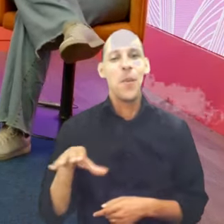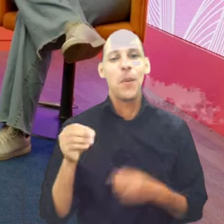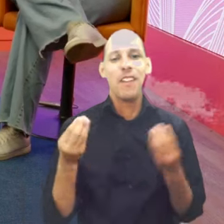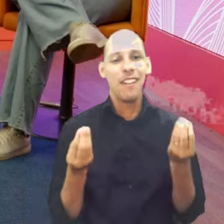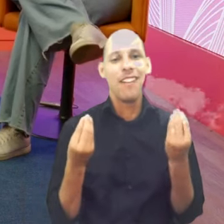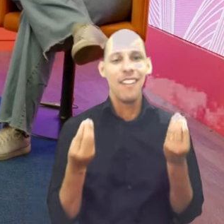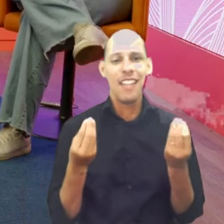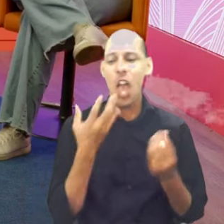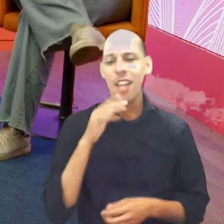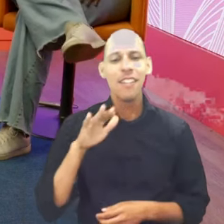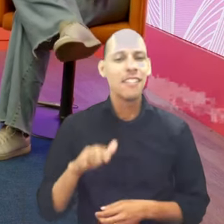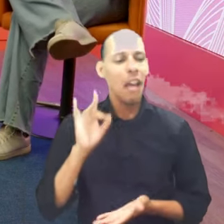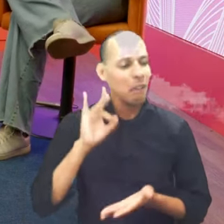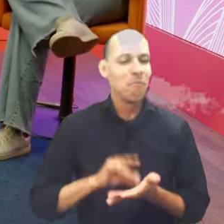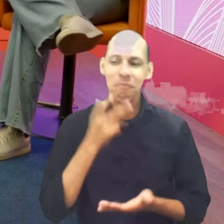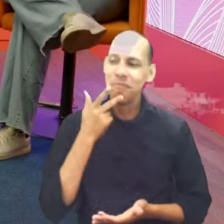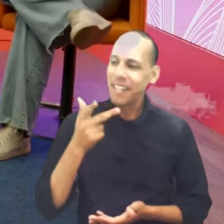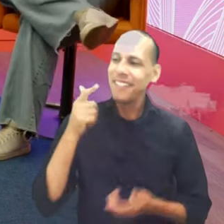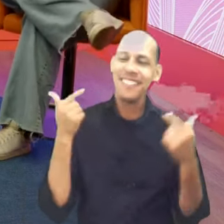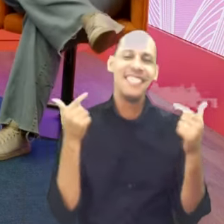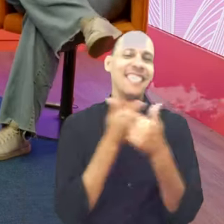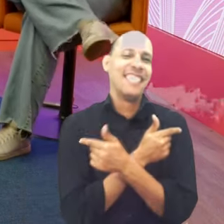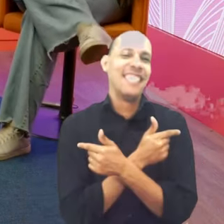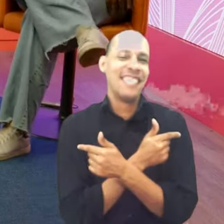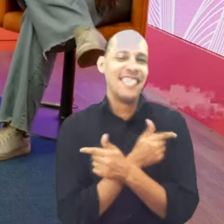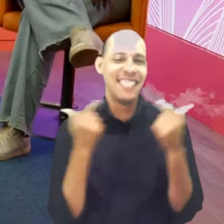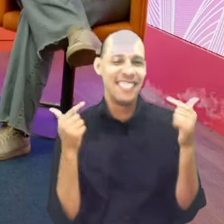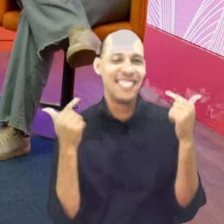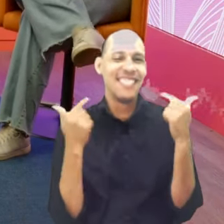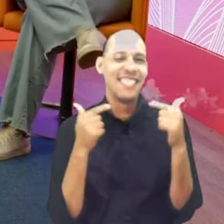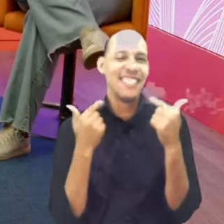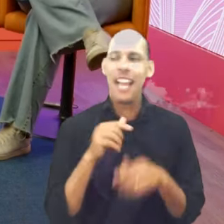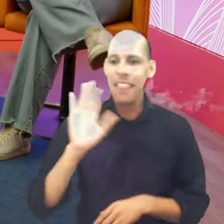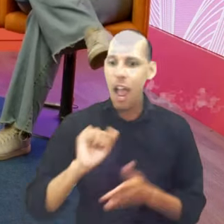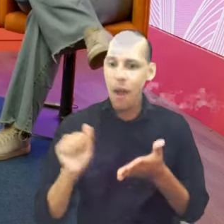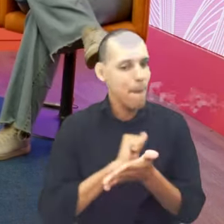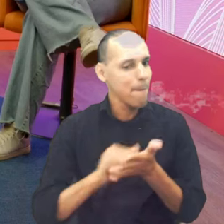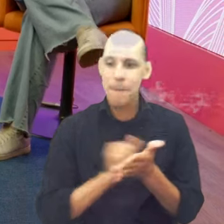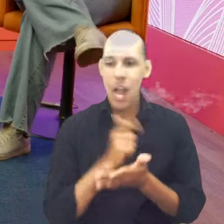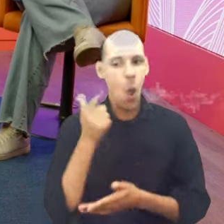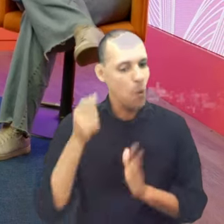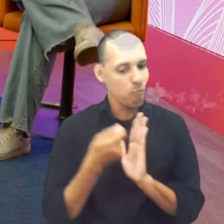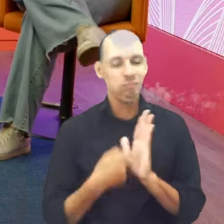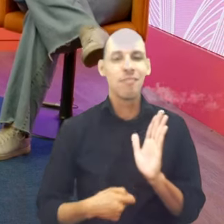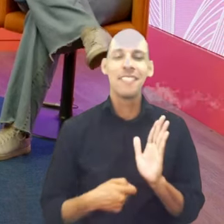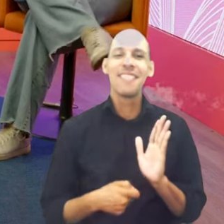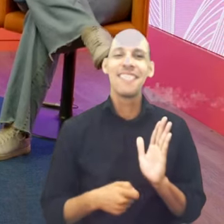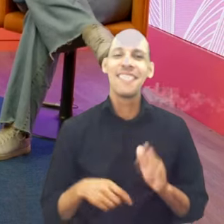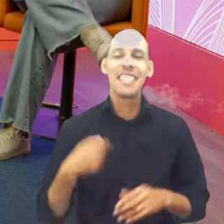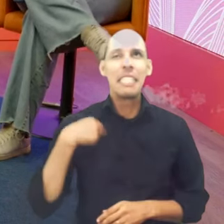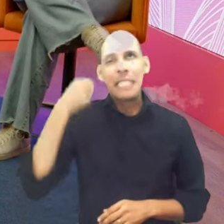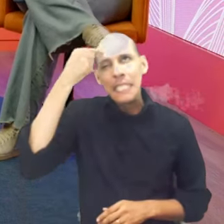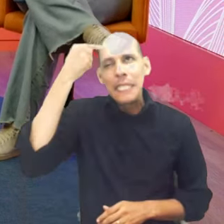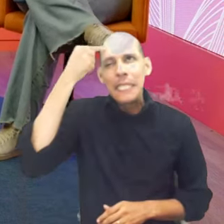Gente, que criança sincera. Não gostei. Falei, paga, escreve outra coisa. Mas você sabe que eu me bateu uma neura,